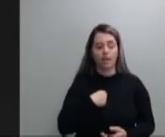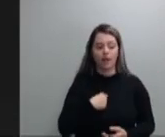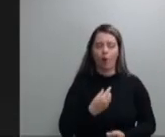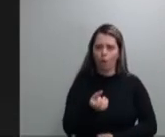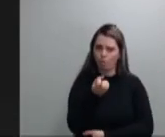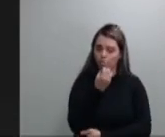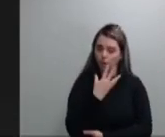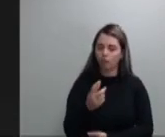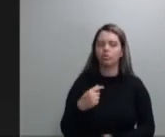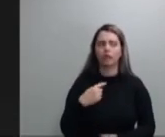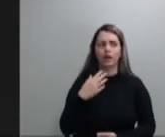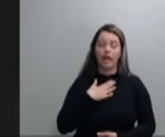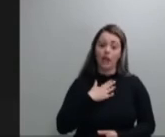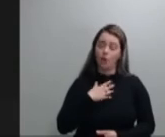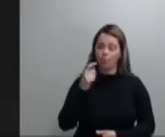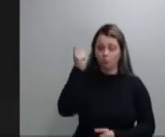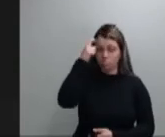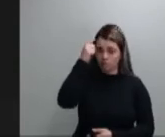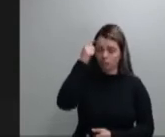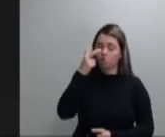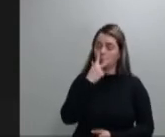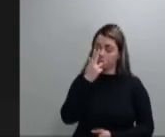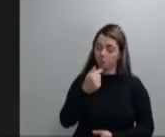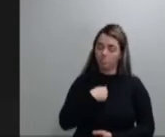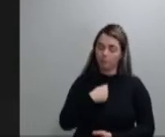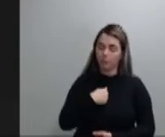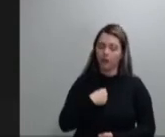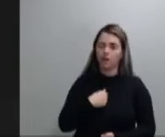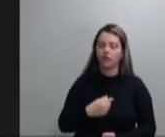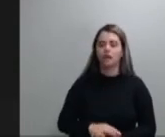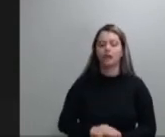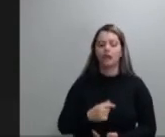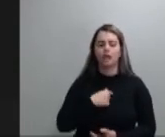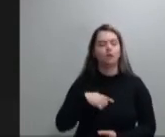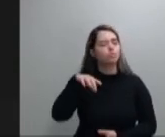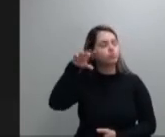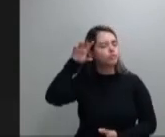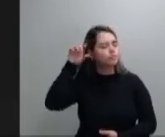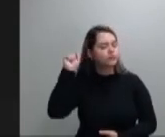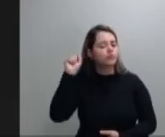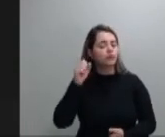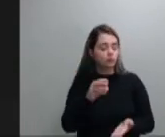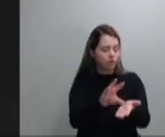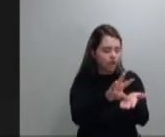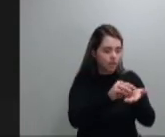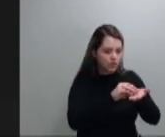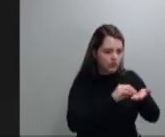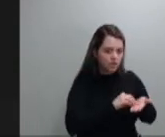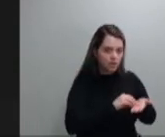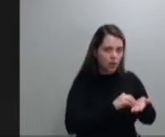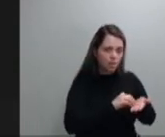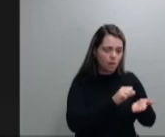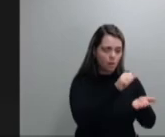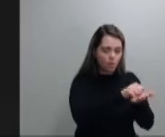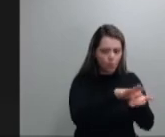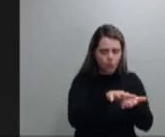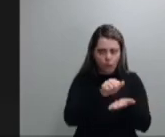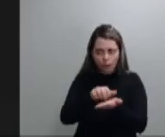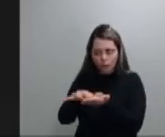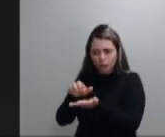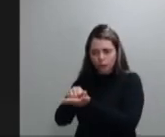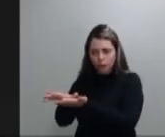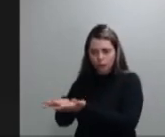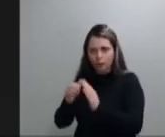tive a oportunidade de ouvir e de receber uma cópia de um verdadeiro tratado sobre a necessidade